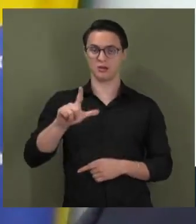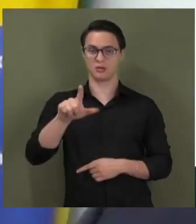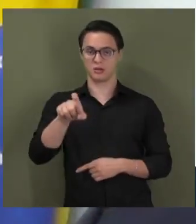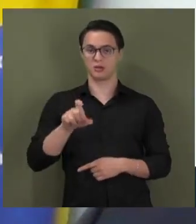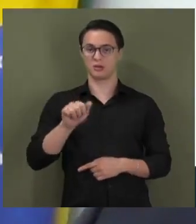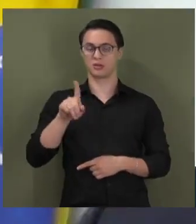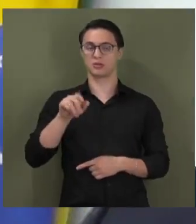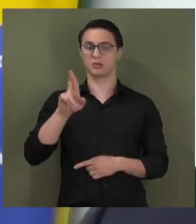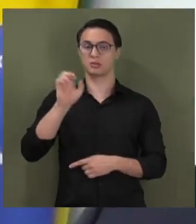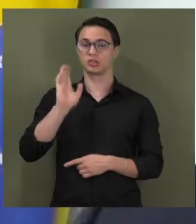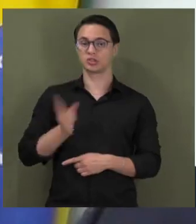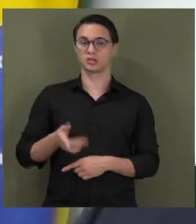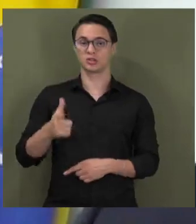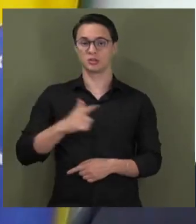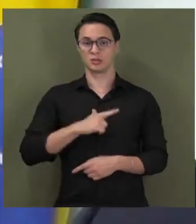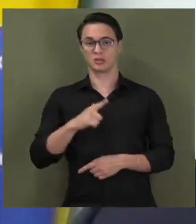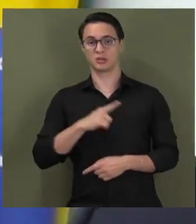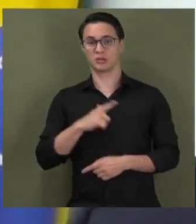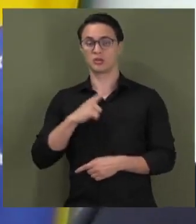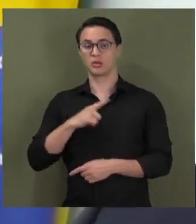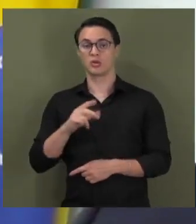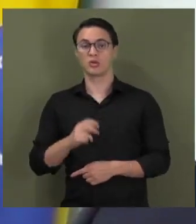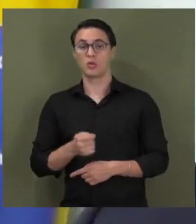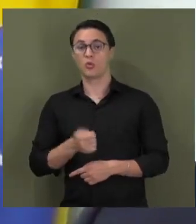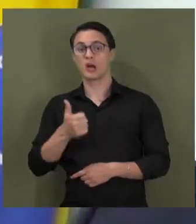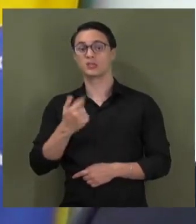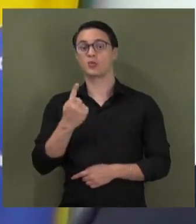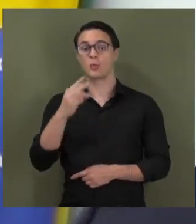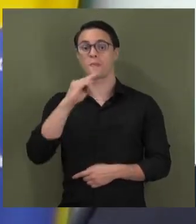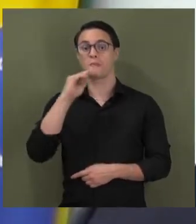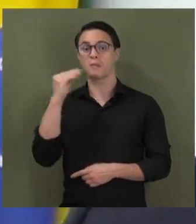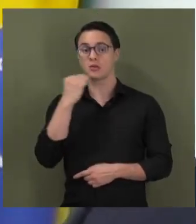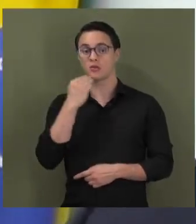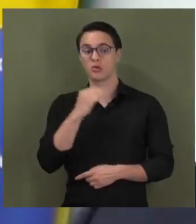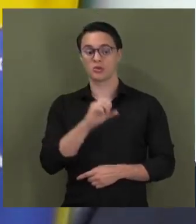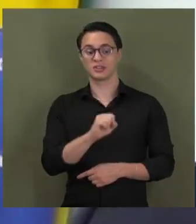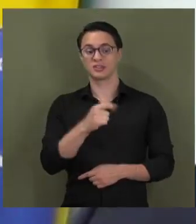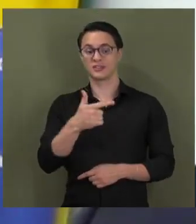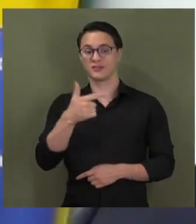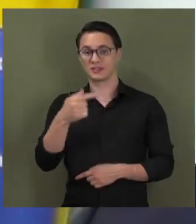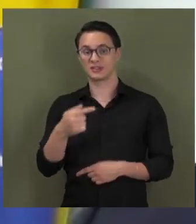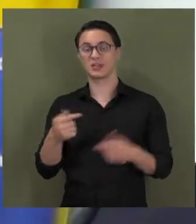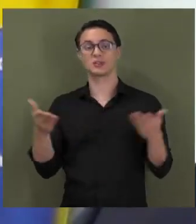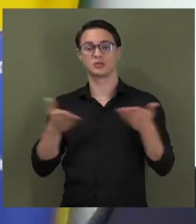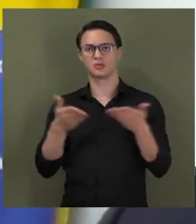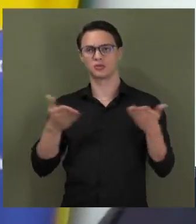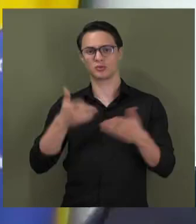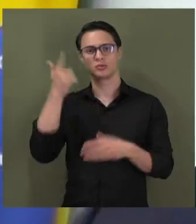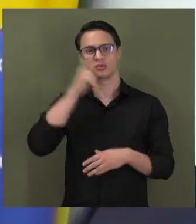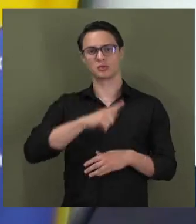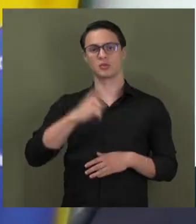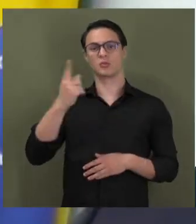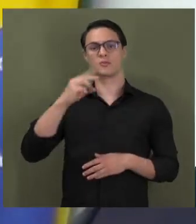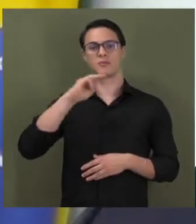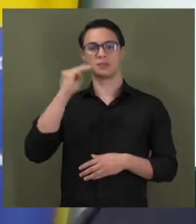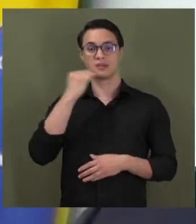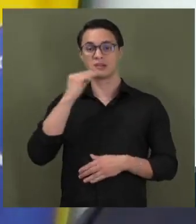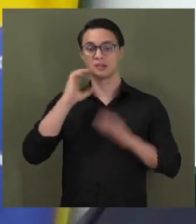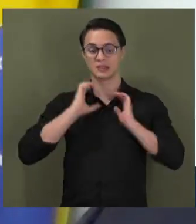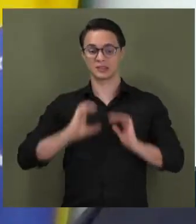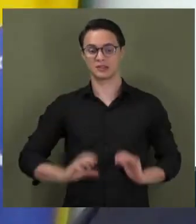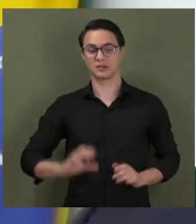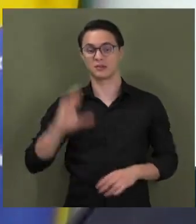aí, como eu falei, com quase 1 milhão. São 827. Hoje a gente deve atingir 1 milhão de cidadãos